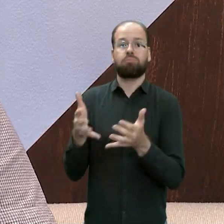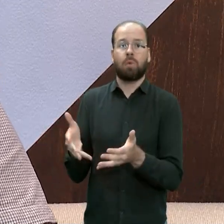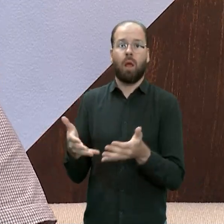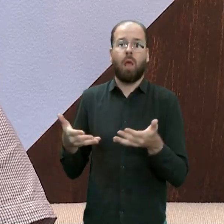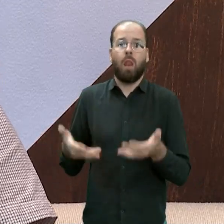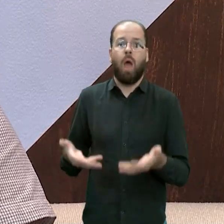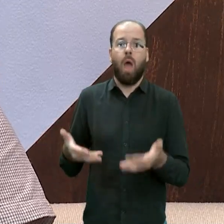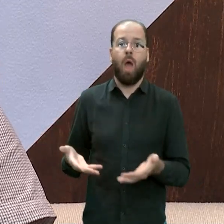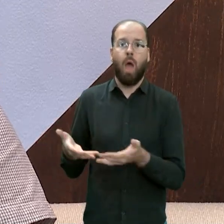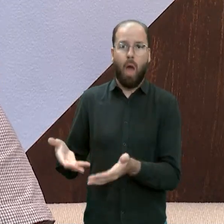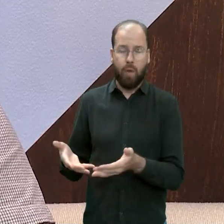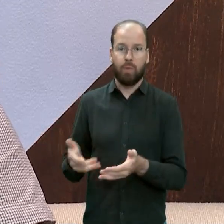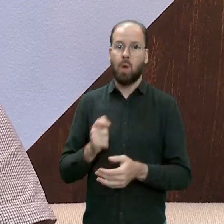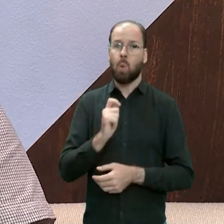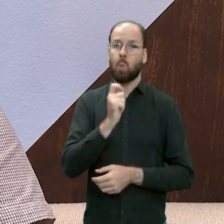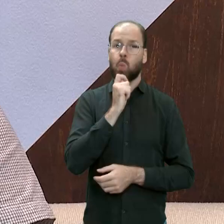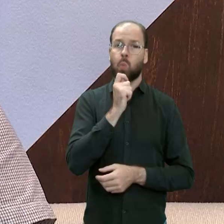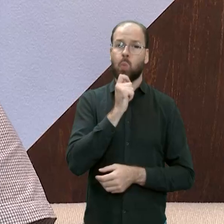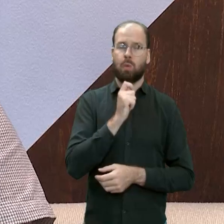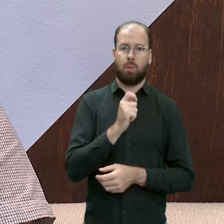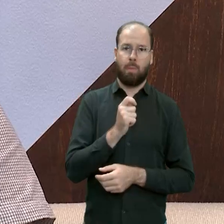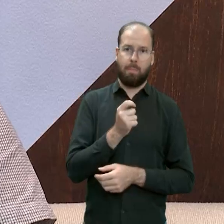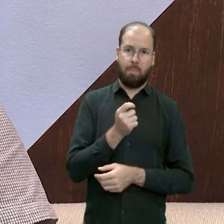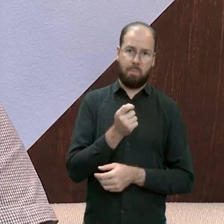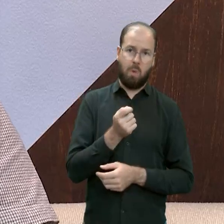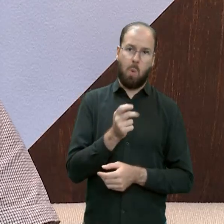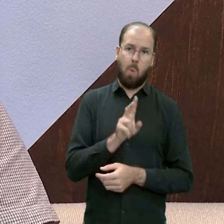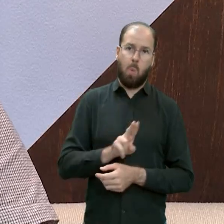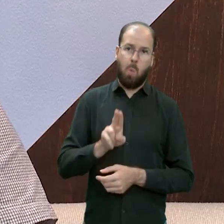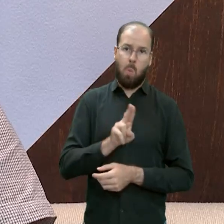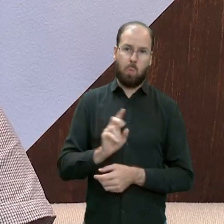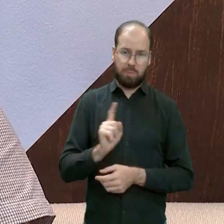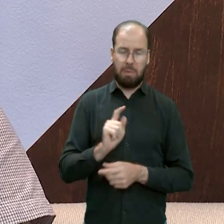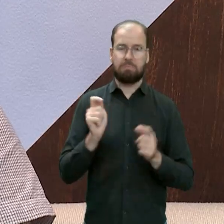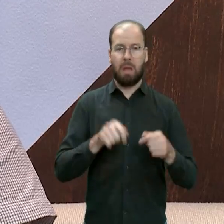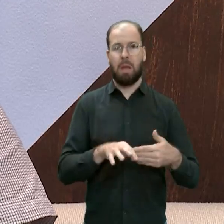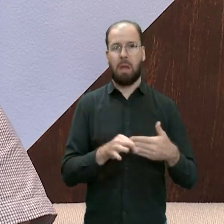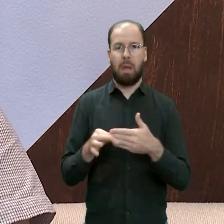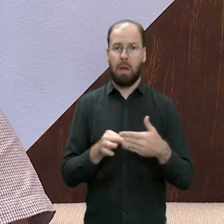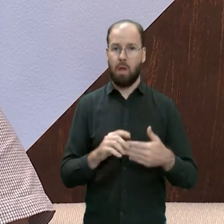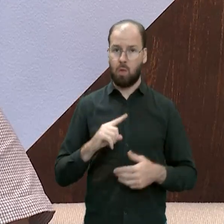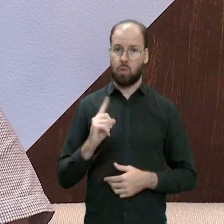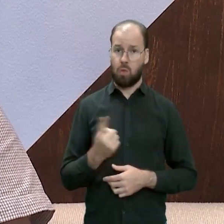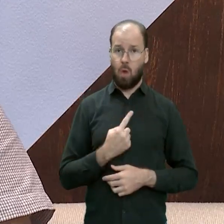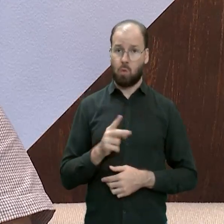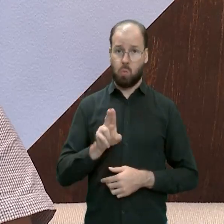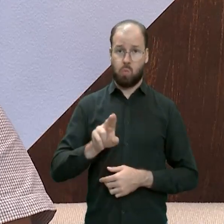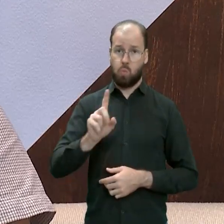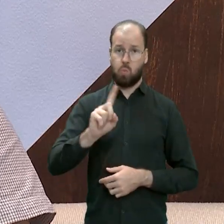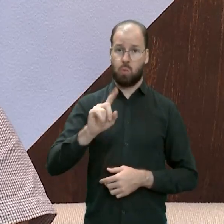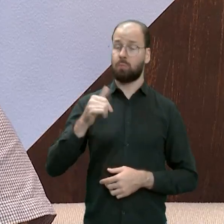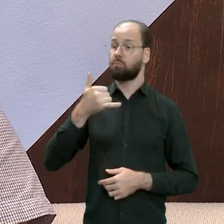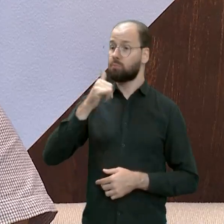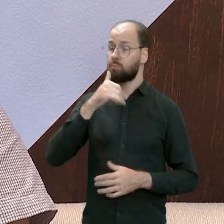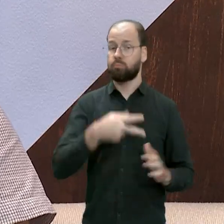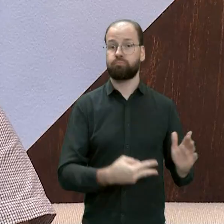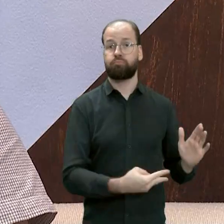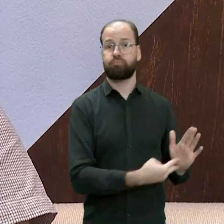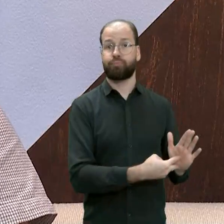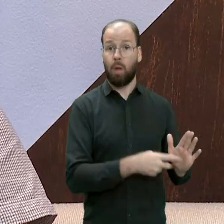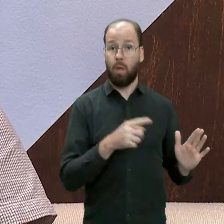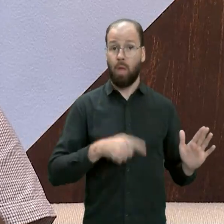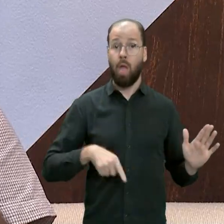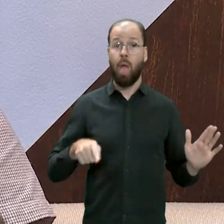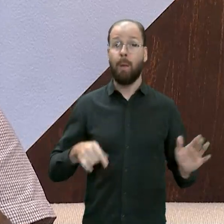né, algo que pouca gente abordou, que a gente não usa energia elétrica, a gente usa bateria. Então, algo que seja, de